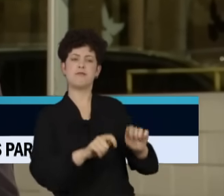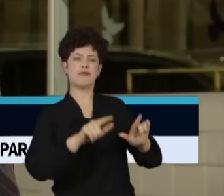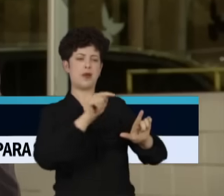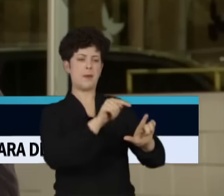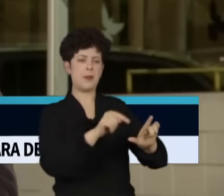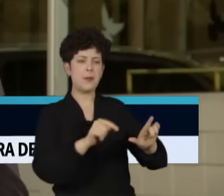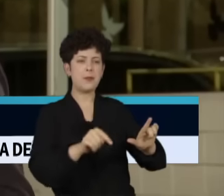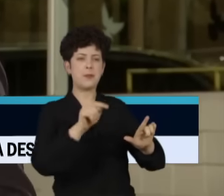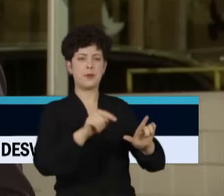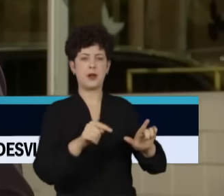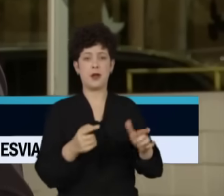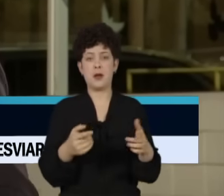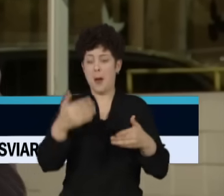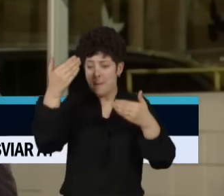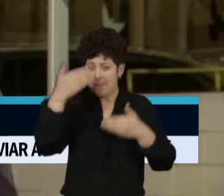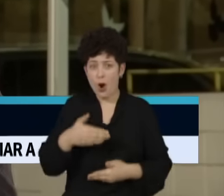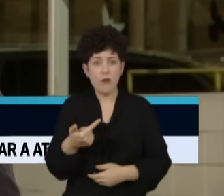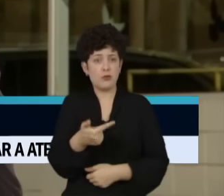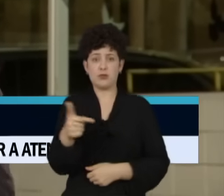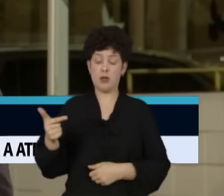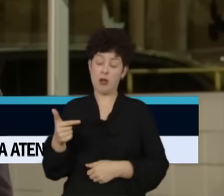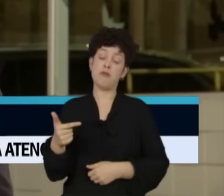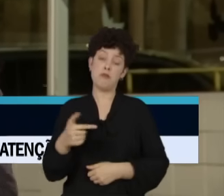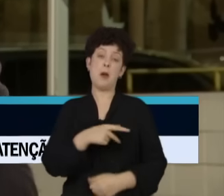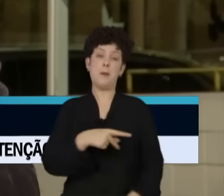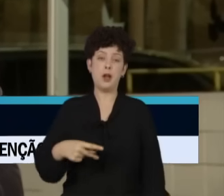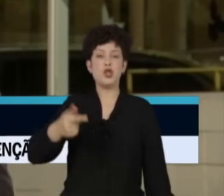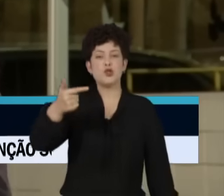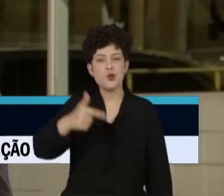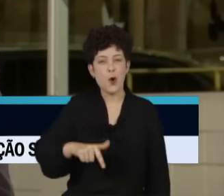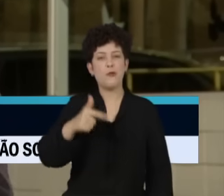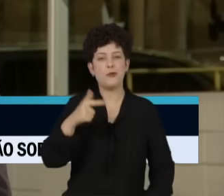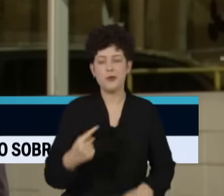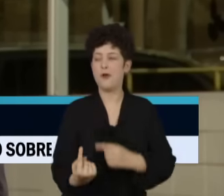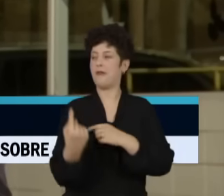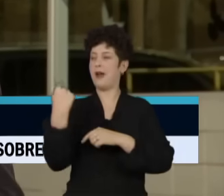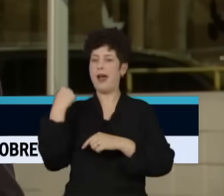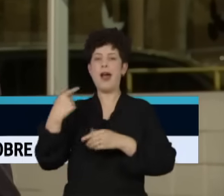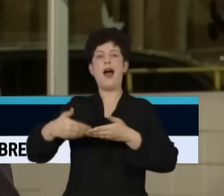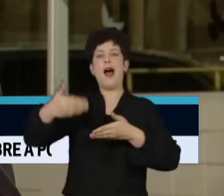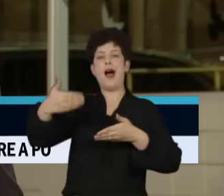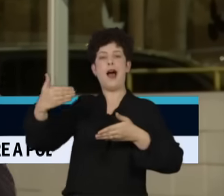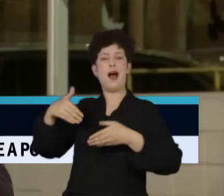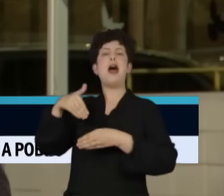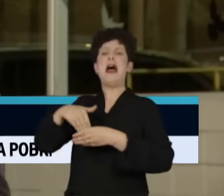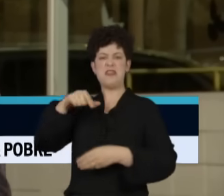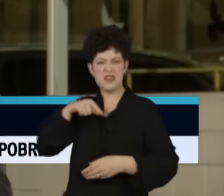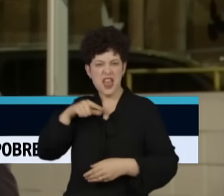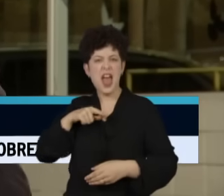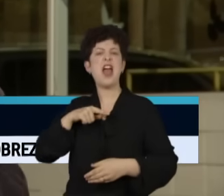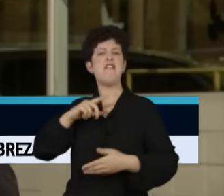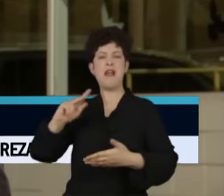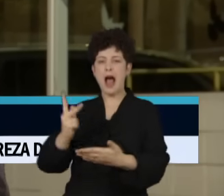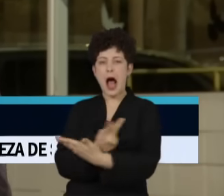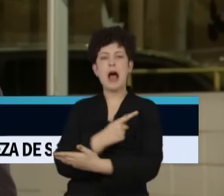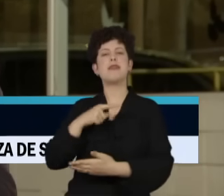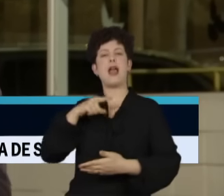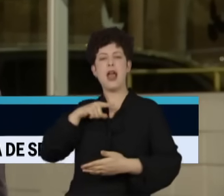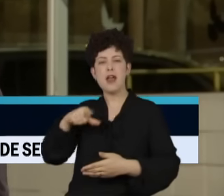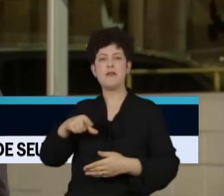eletrônicas. Sem provas, o presidente repete que houve fraude em eleições anteriores e insiste para que os